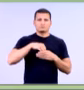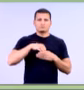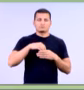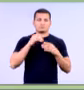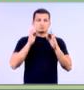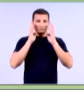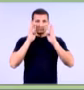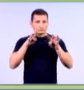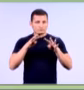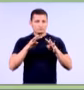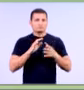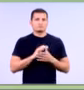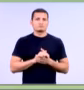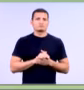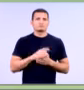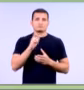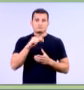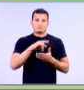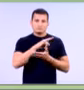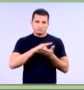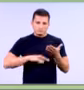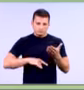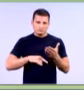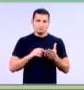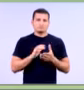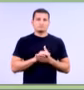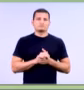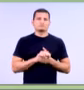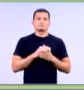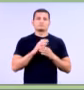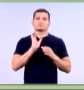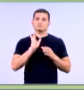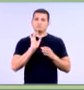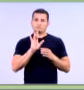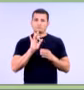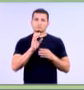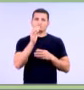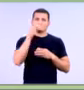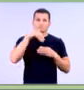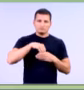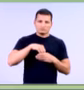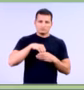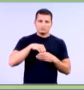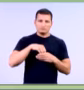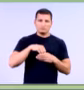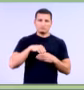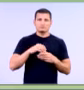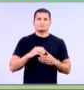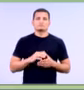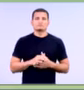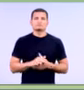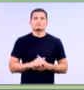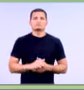Atenção aqui, gente, é uma documentação eminentemente interna, tá? Tá aqui,